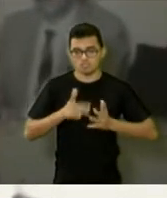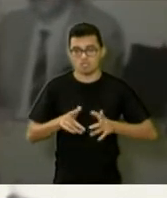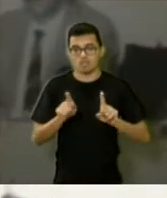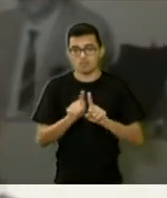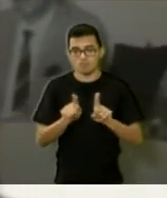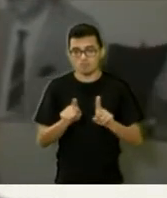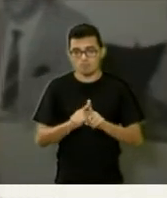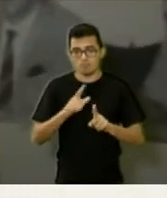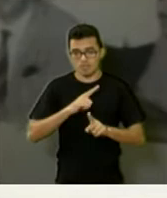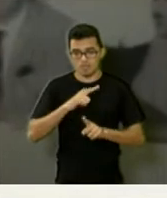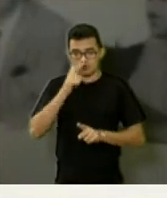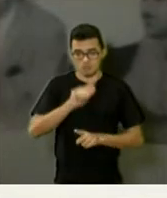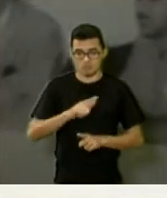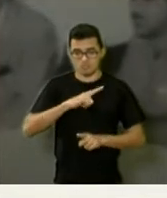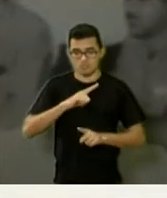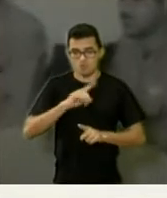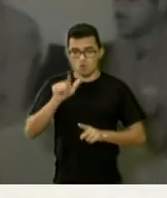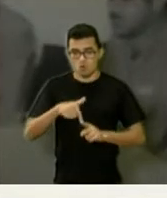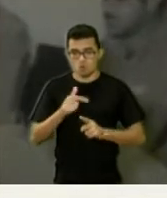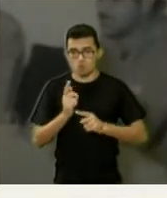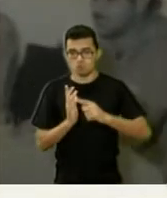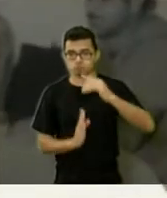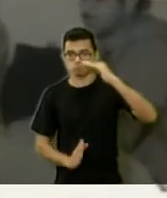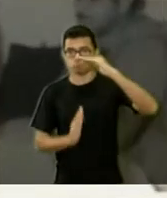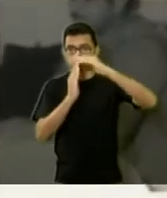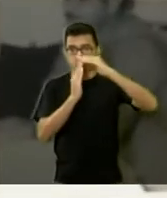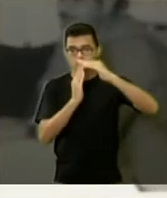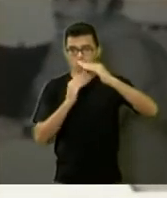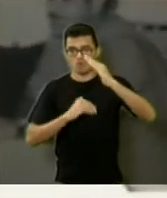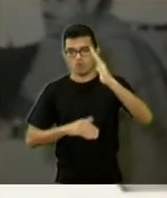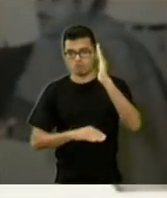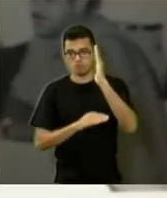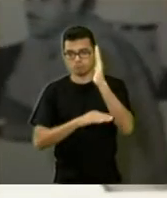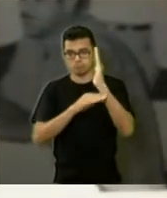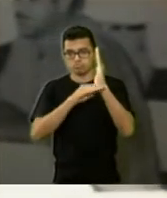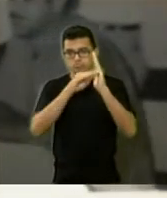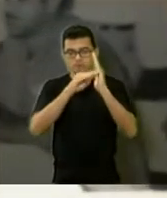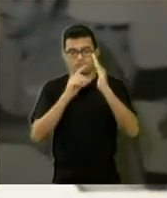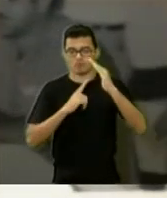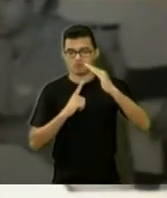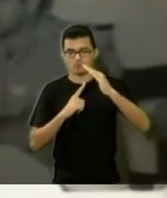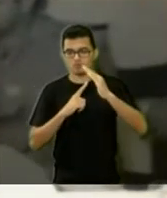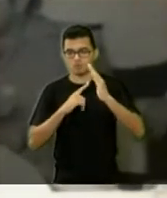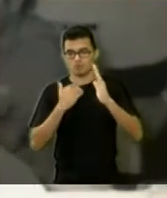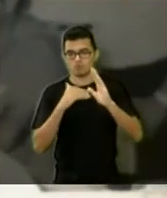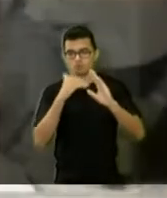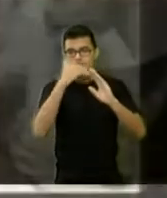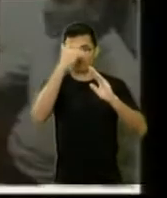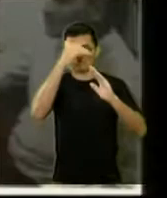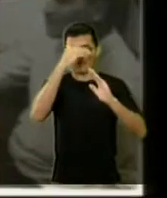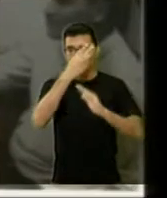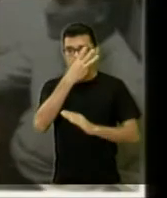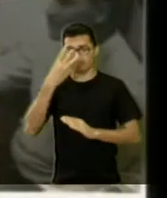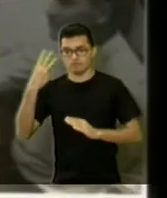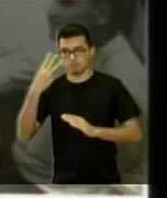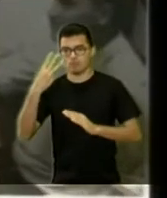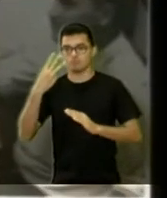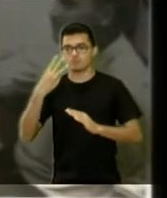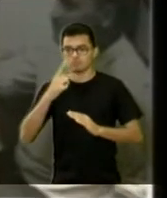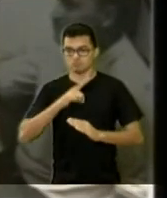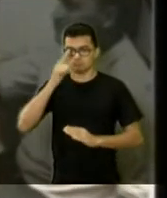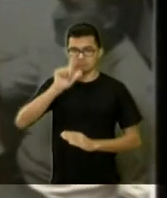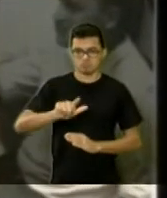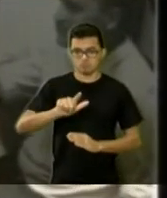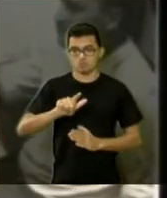ser elevado ao grau máximo da filosofia maçônica, o grau 33. Há, por fim, uma